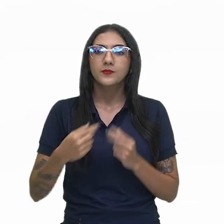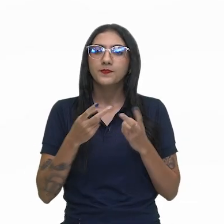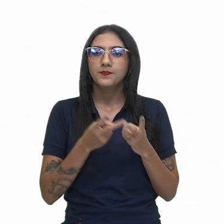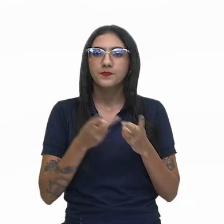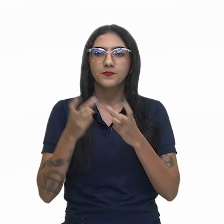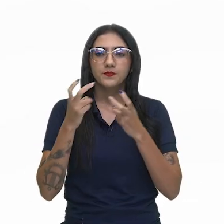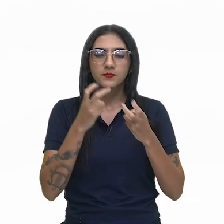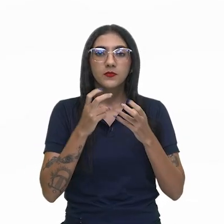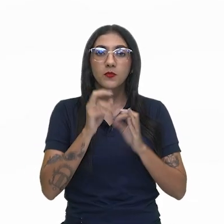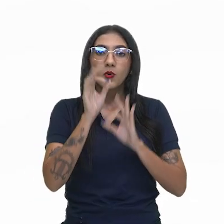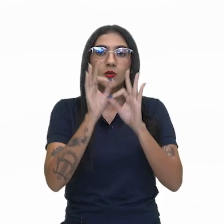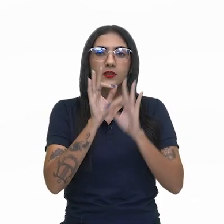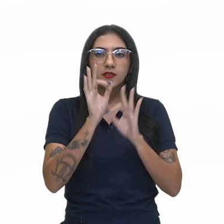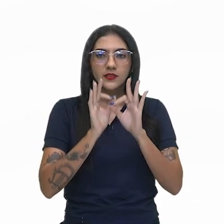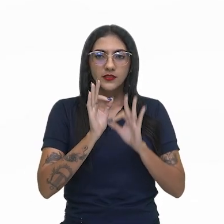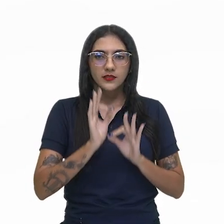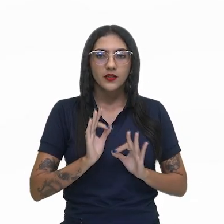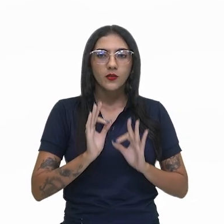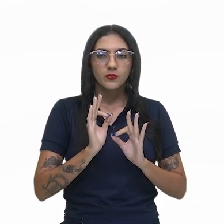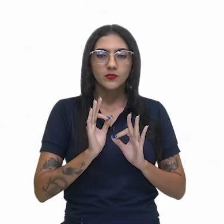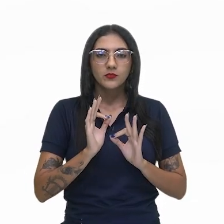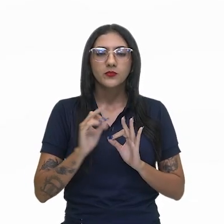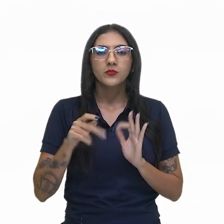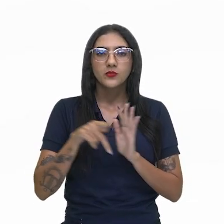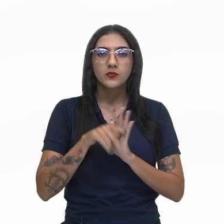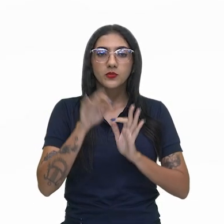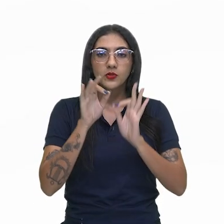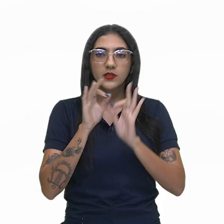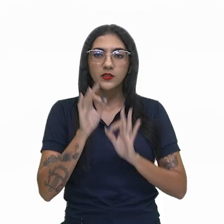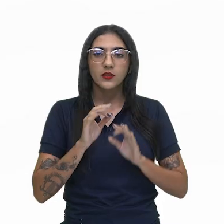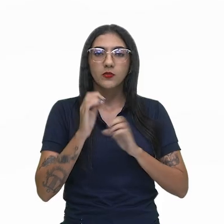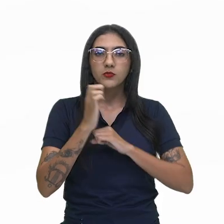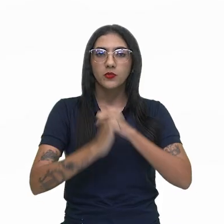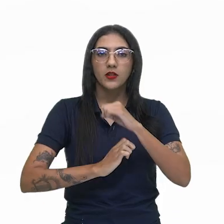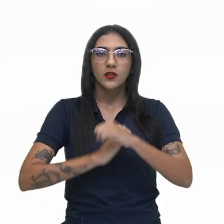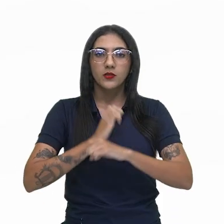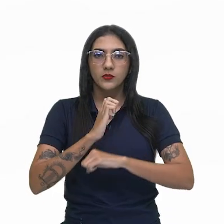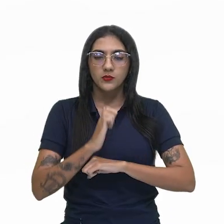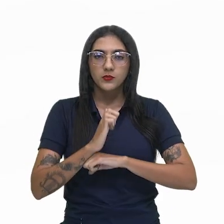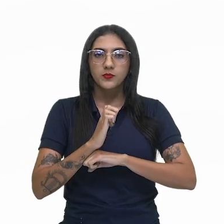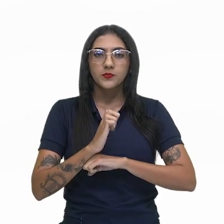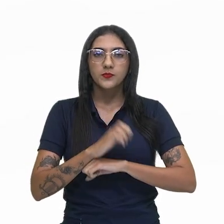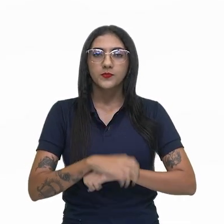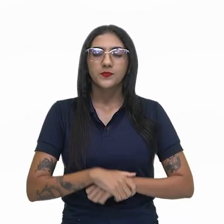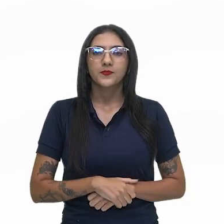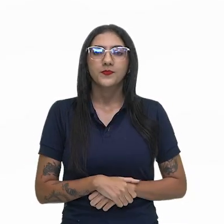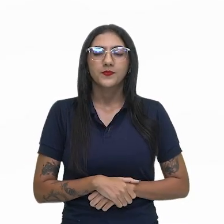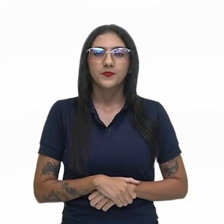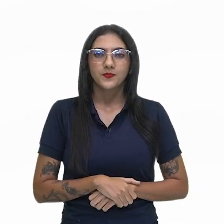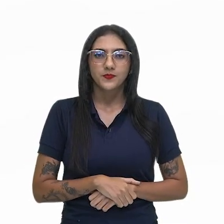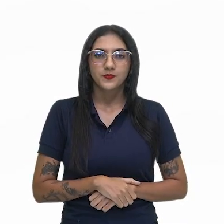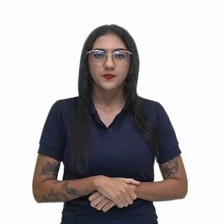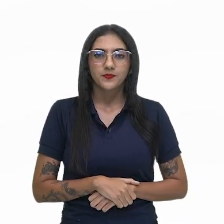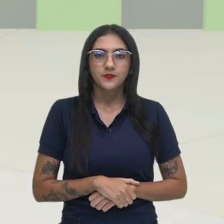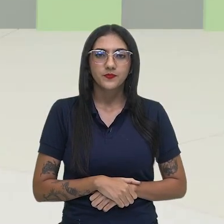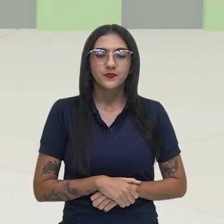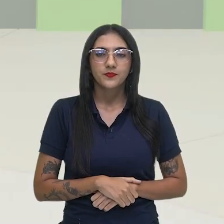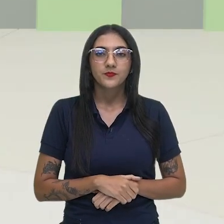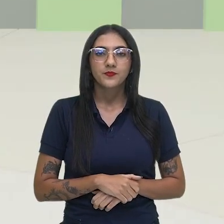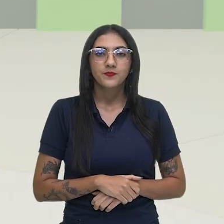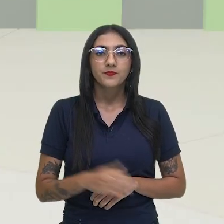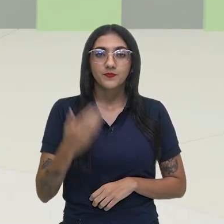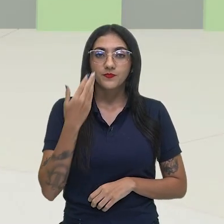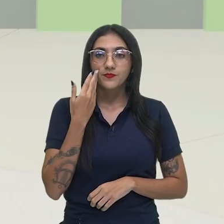através de um diagrama chamado diagrama de distribuição eletrônica ou diagrama das diagonais. Então, trouxe aqui